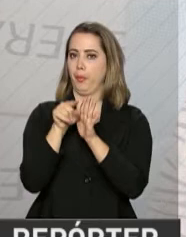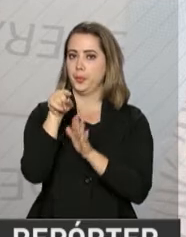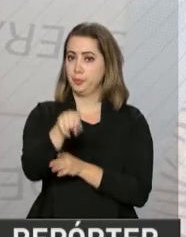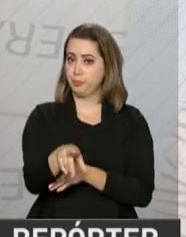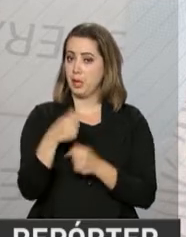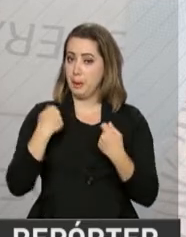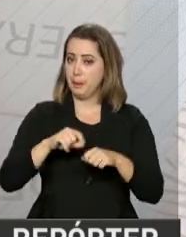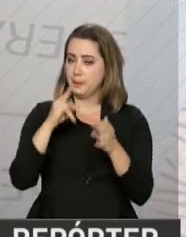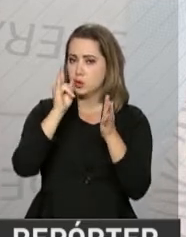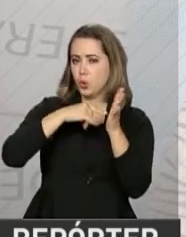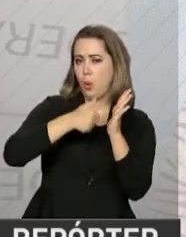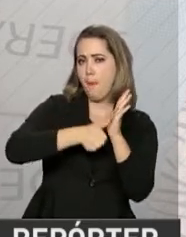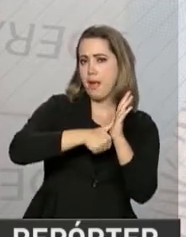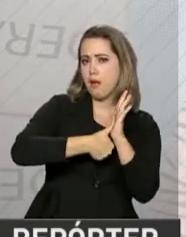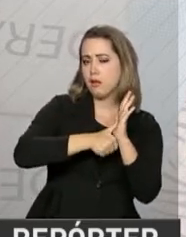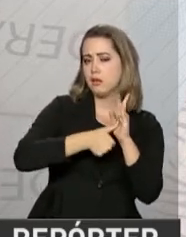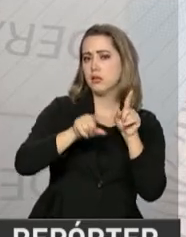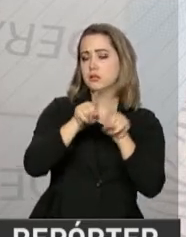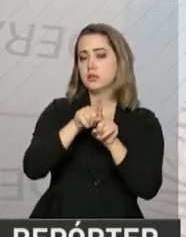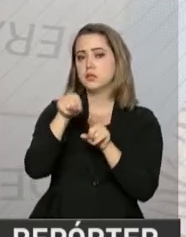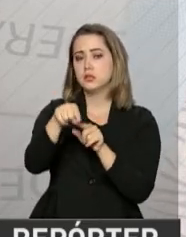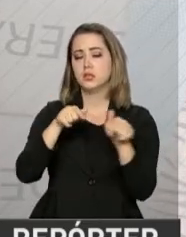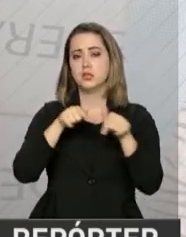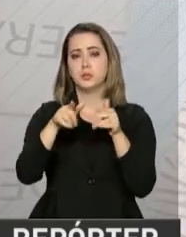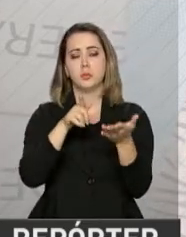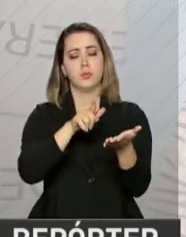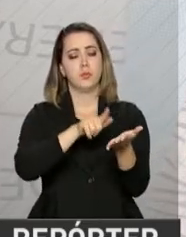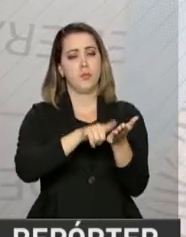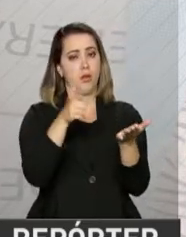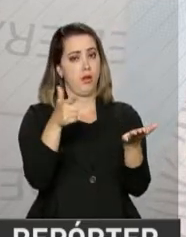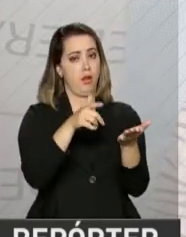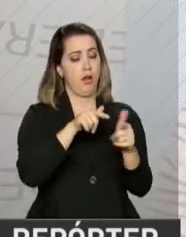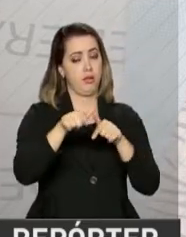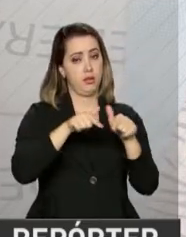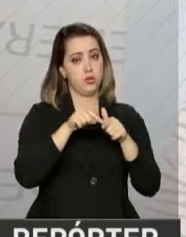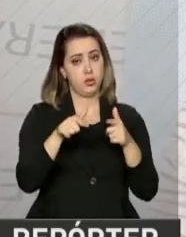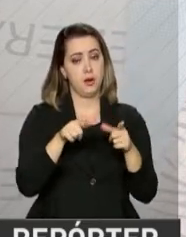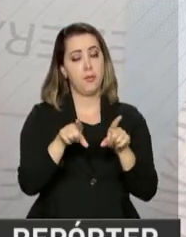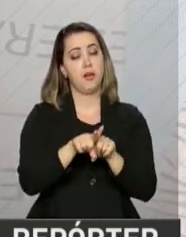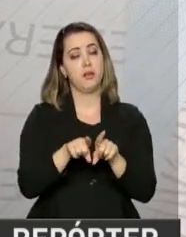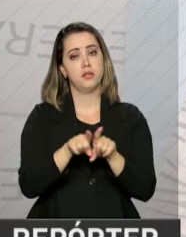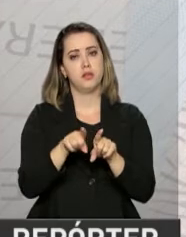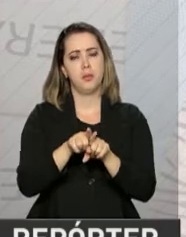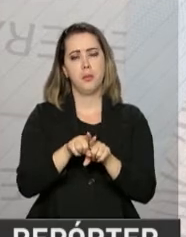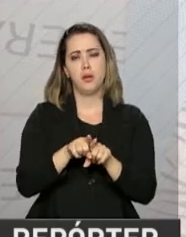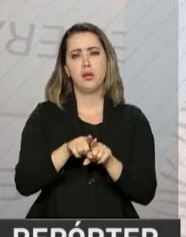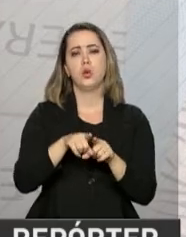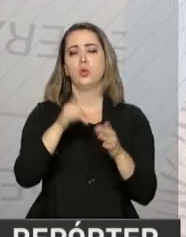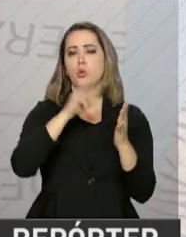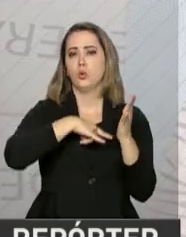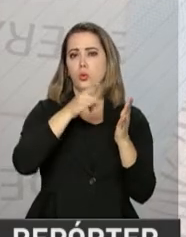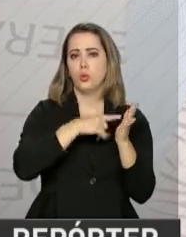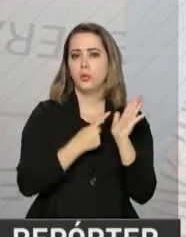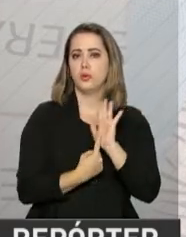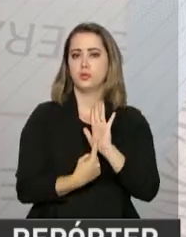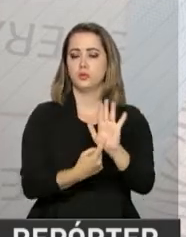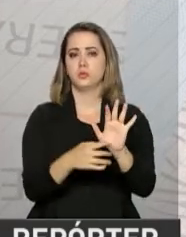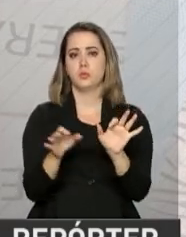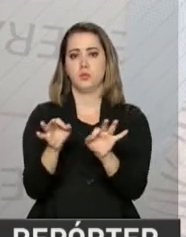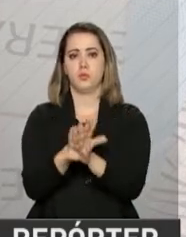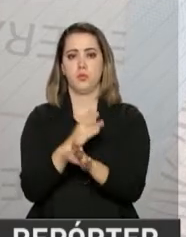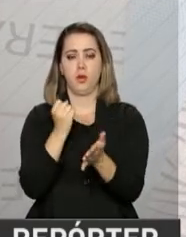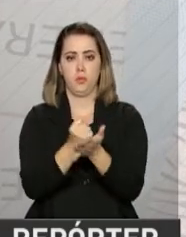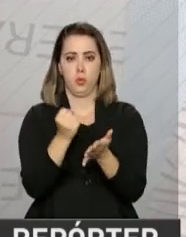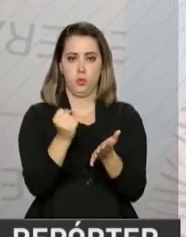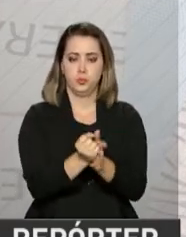em mãos o documento de identificação e carteira de trabalho ou documento que comprove a rescisão do contrato até o